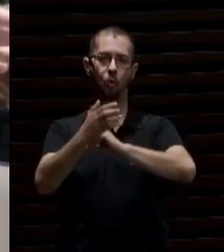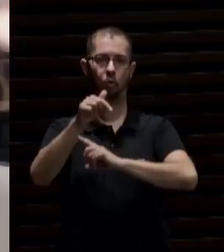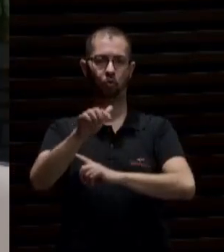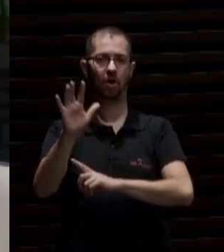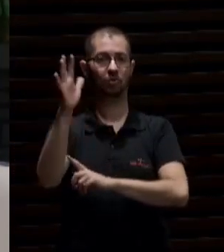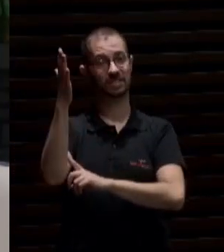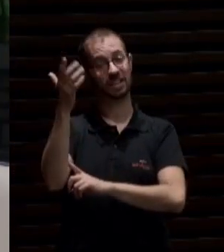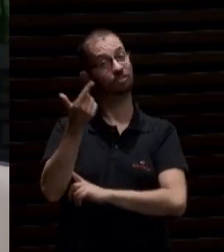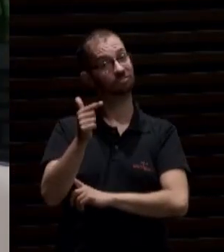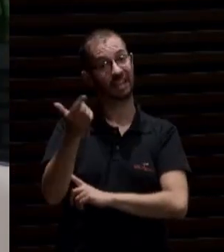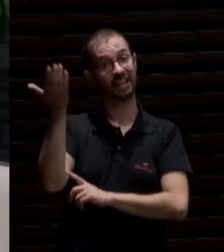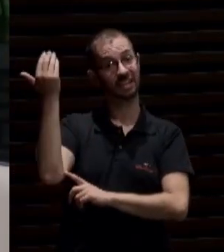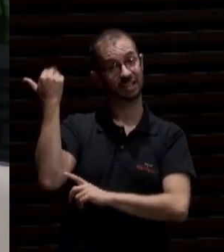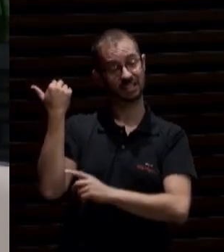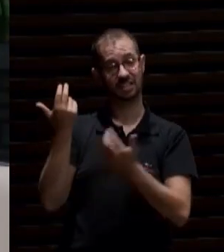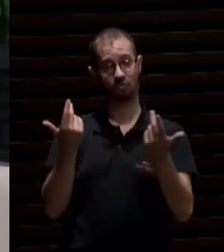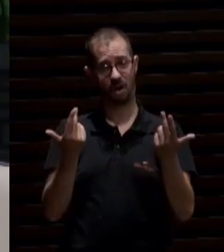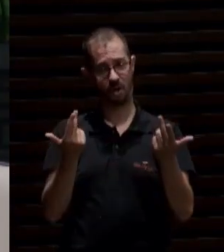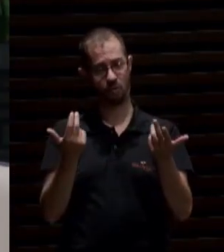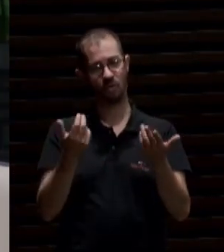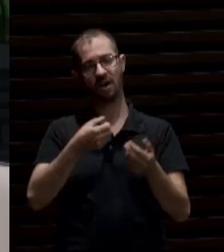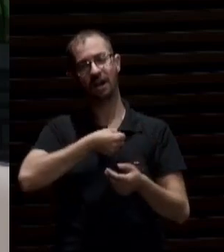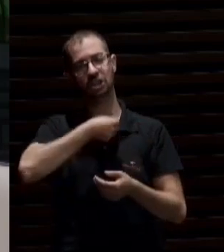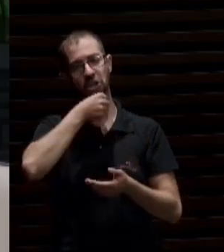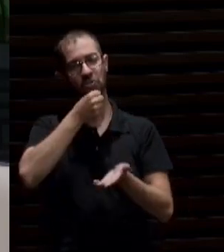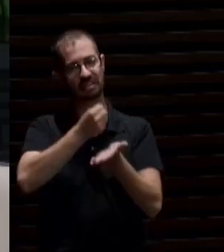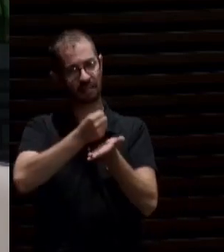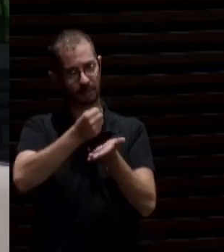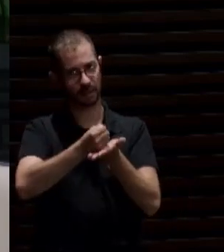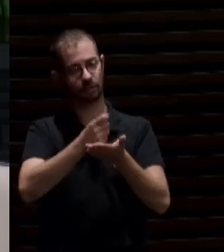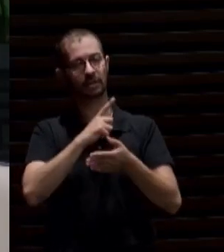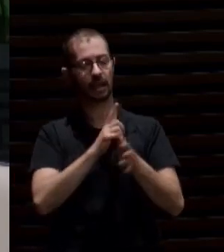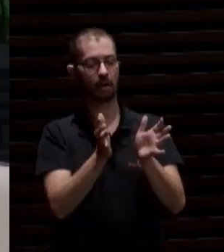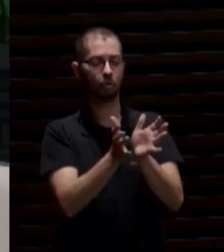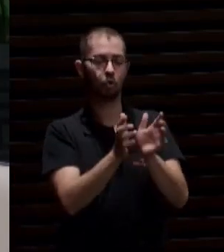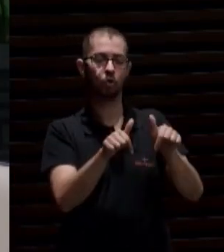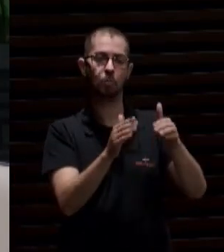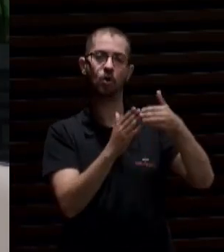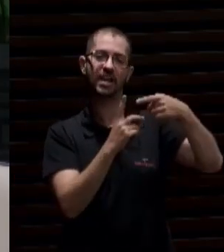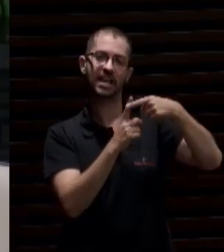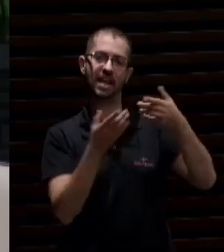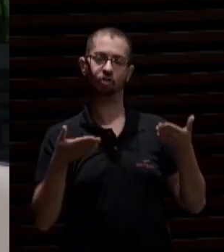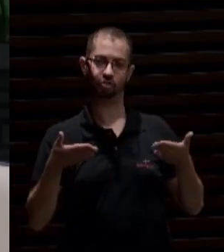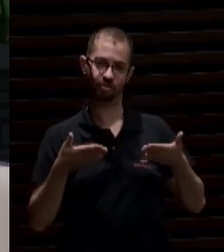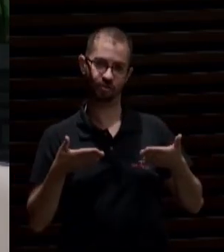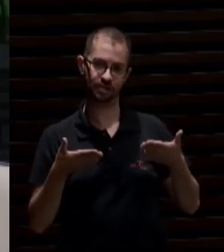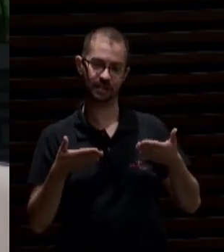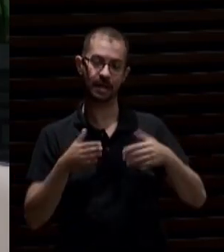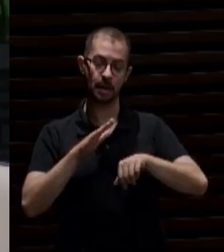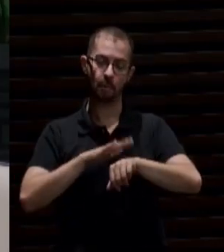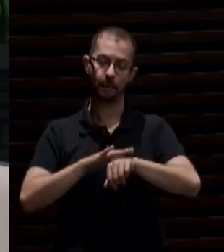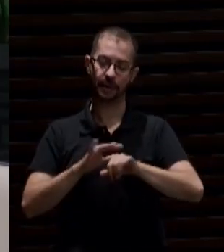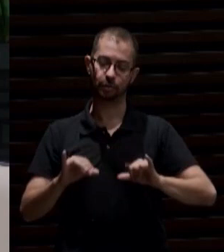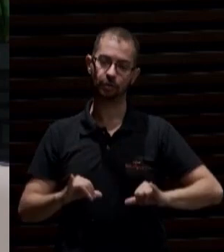o templo como acontecia no Antigo Testamento. Nós temos a nossa comunidade local. Ou seja, em momentos de sofrimento e de